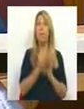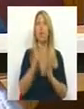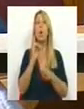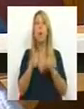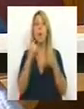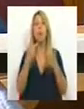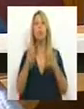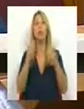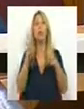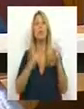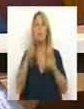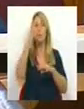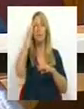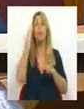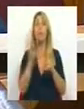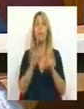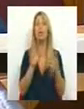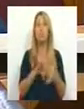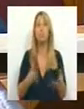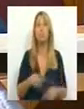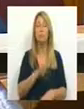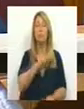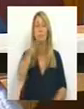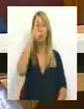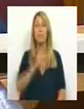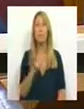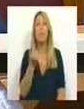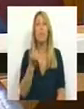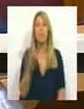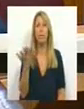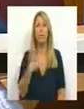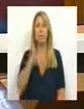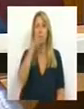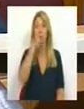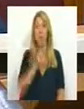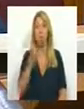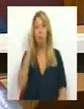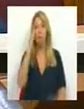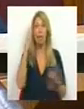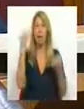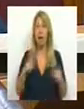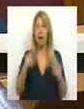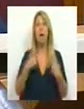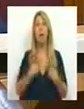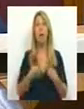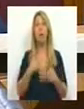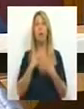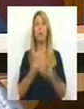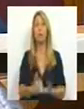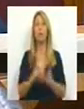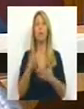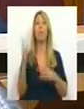disponibilidades financeiras previstas para a mesma. Sr. Ministro, quanto é que o Ministério tem previsto gastar com apoios